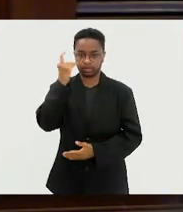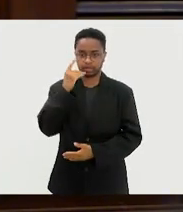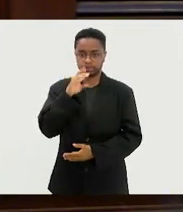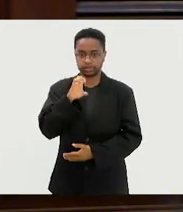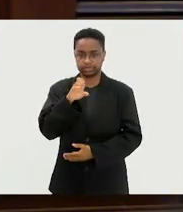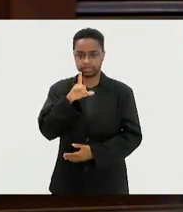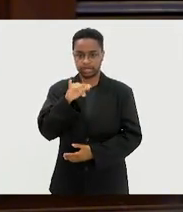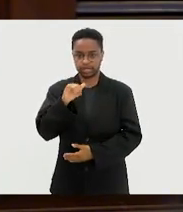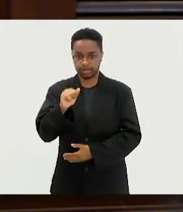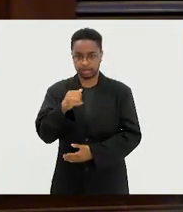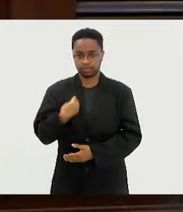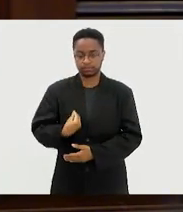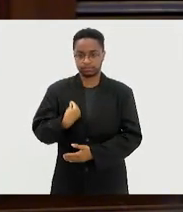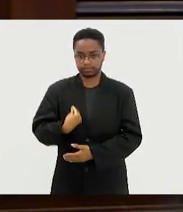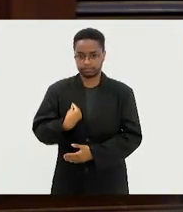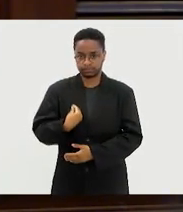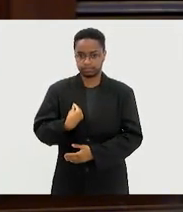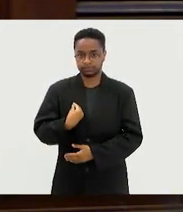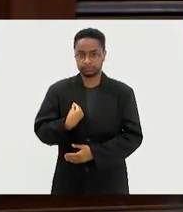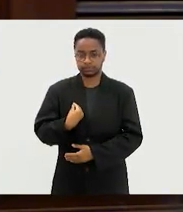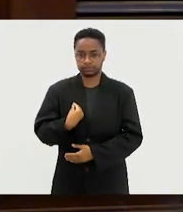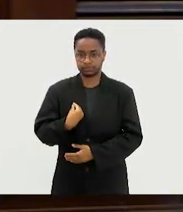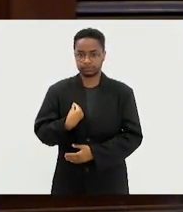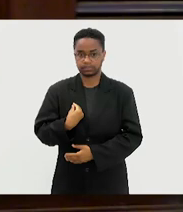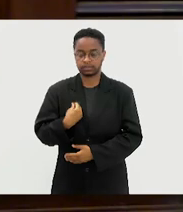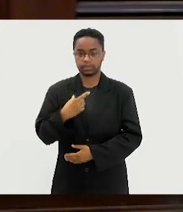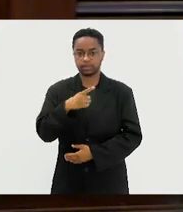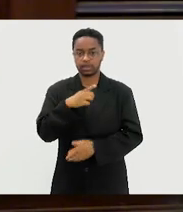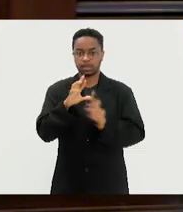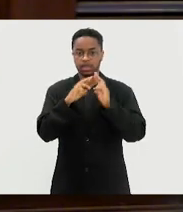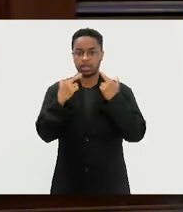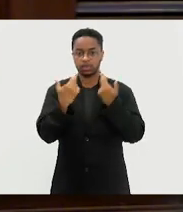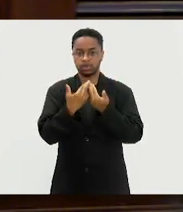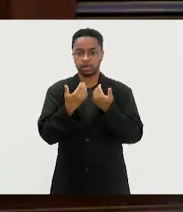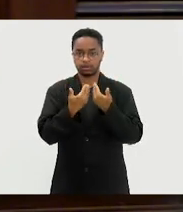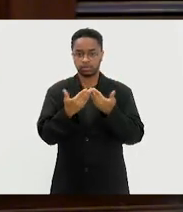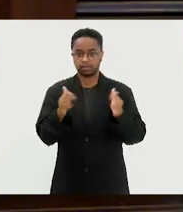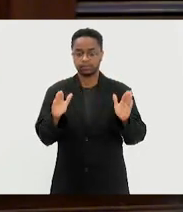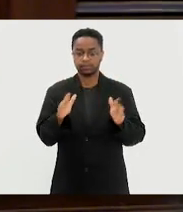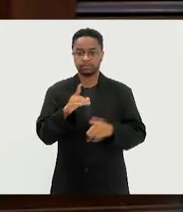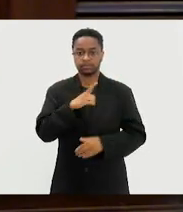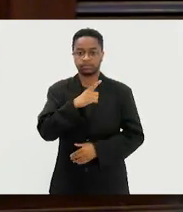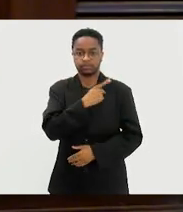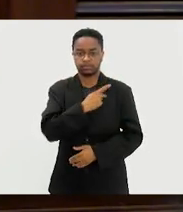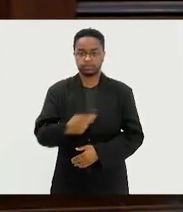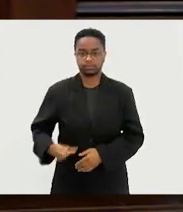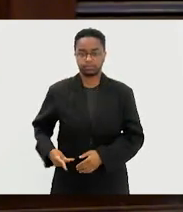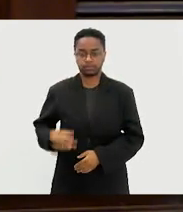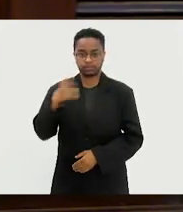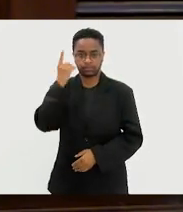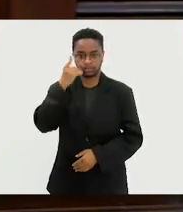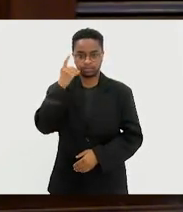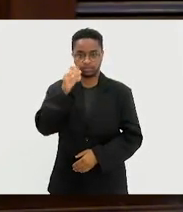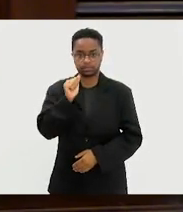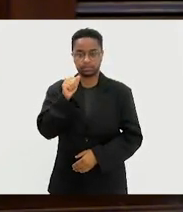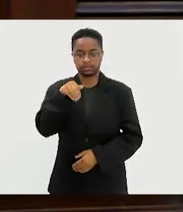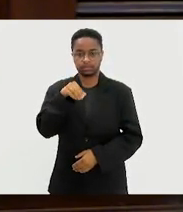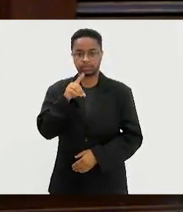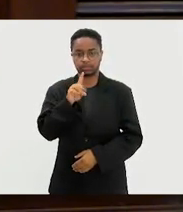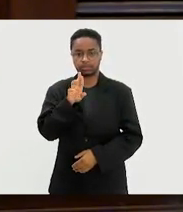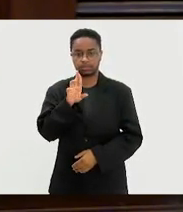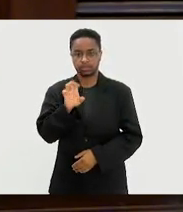Jordão estava presente, a audiência pública, presidida pelo deputado André Correia,